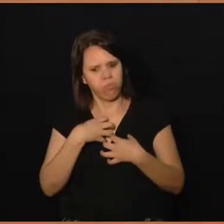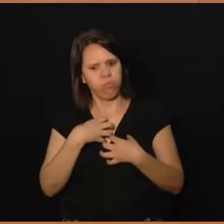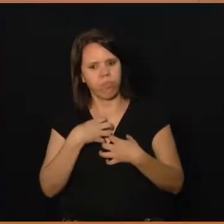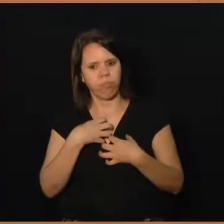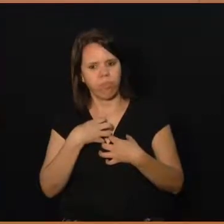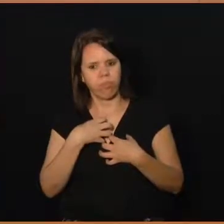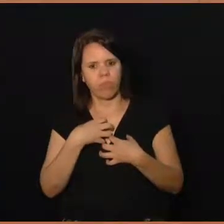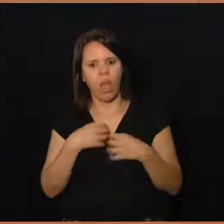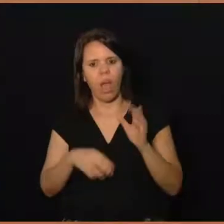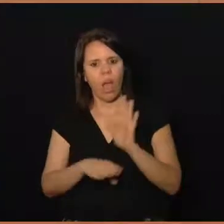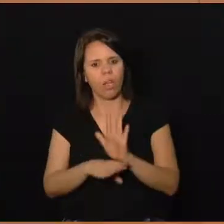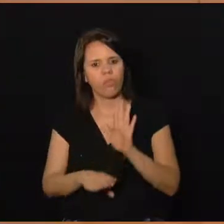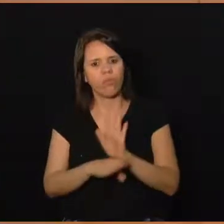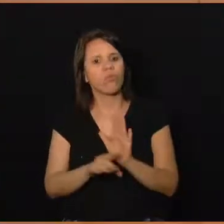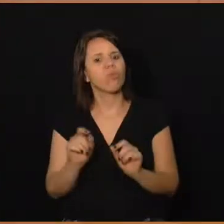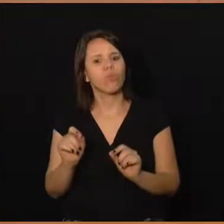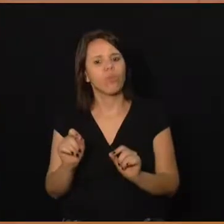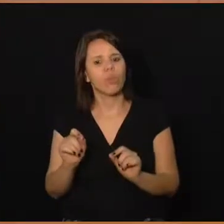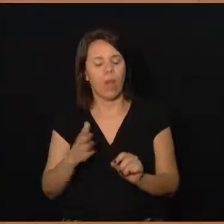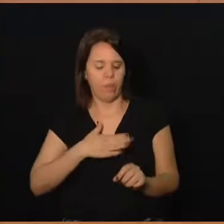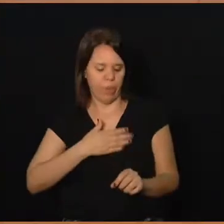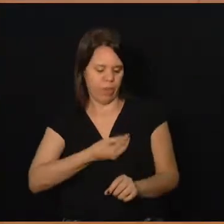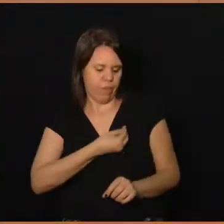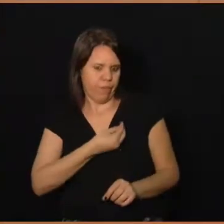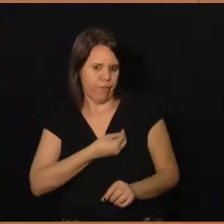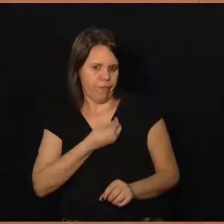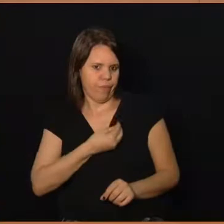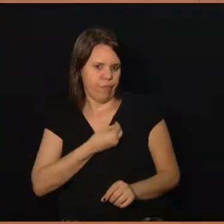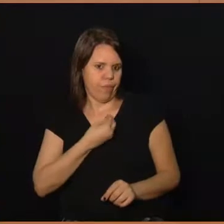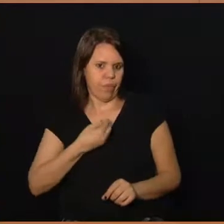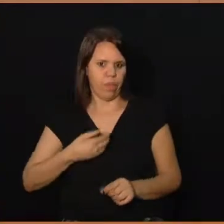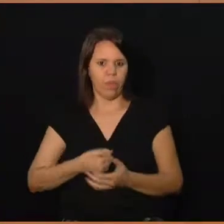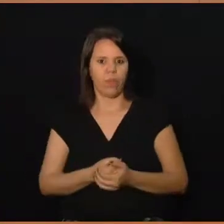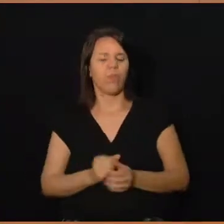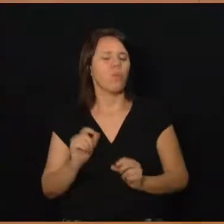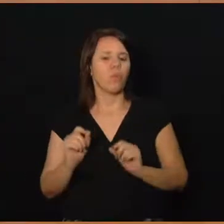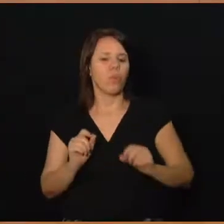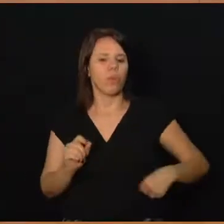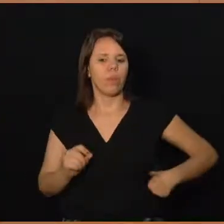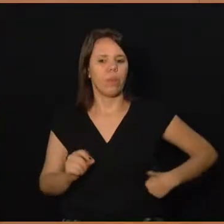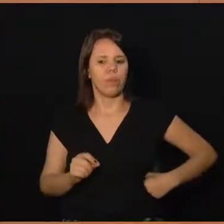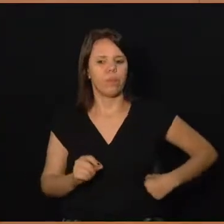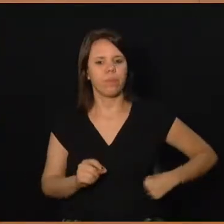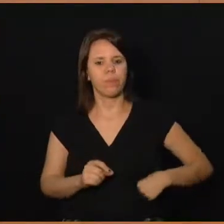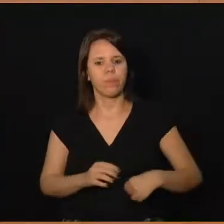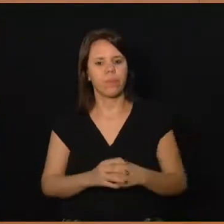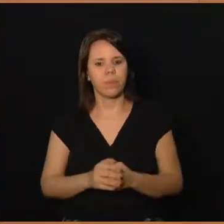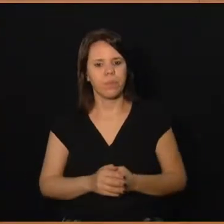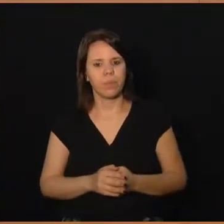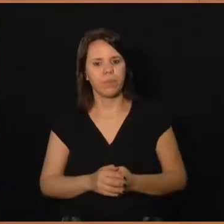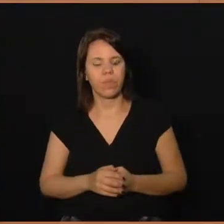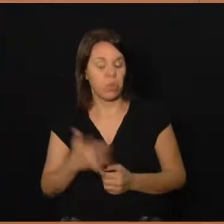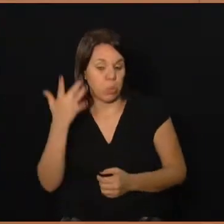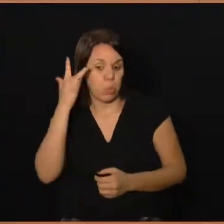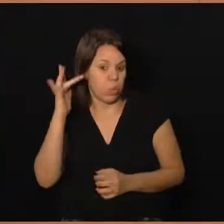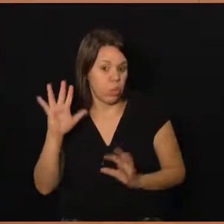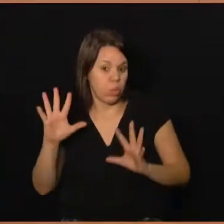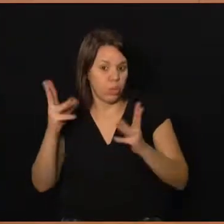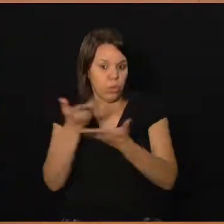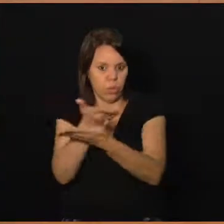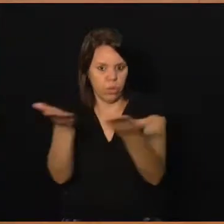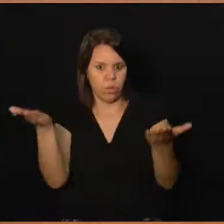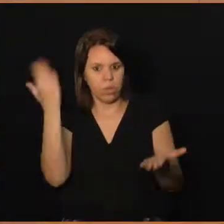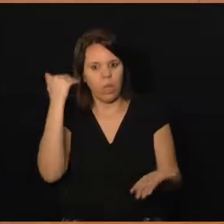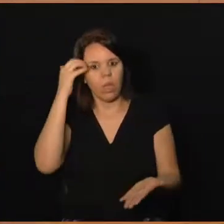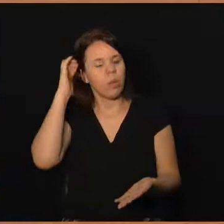que salvou a minha vida. A minha vida no sentido do quê? Não sei se todos sabem, né, mas vão